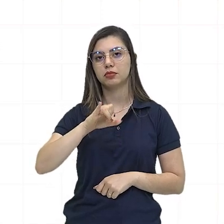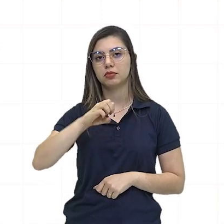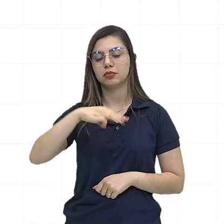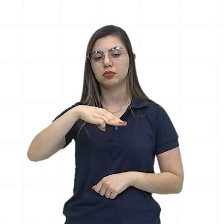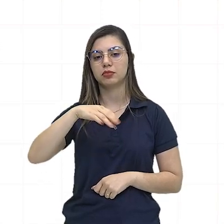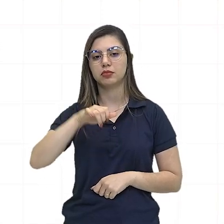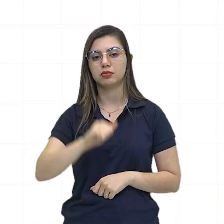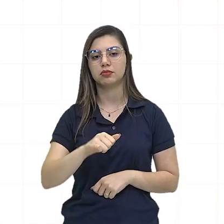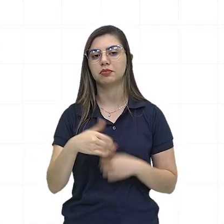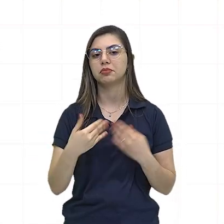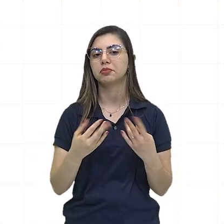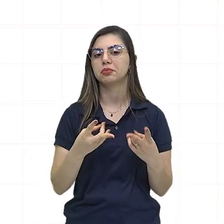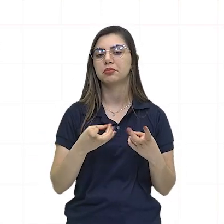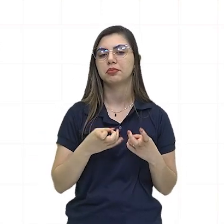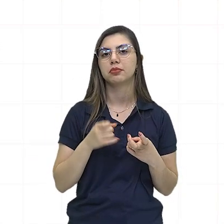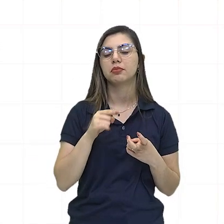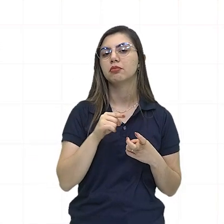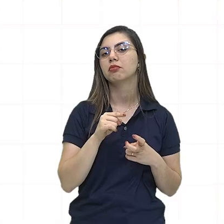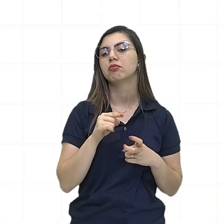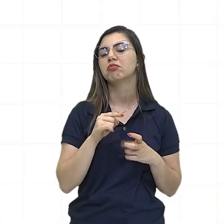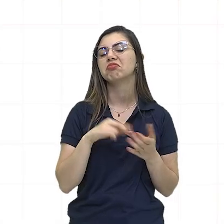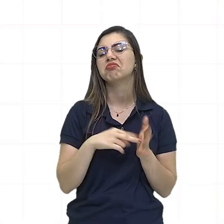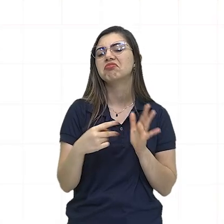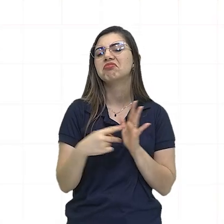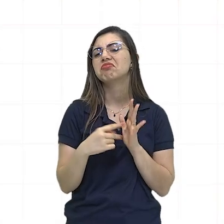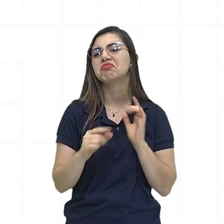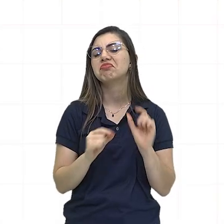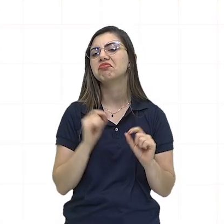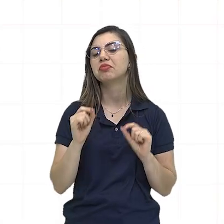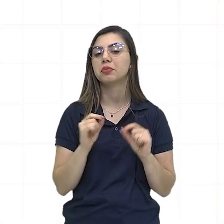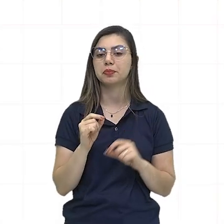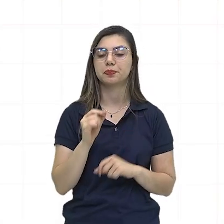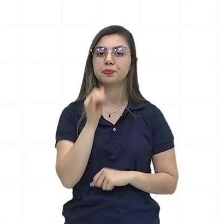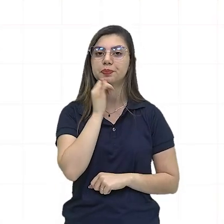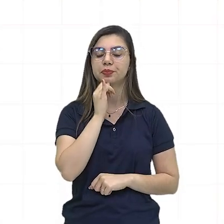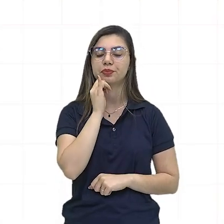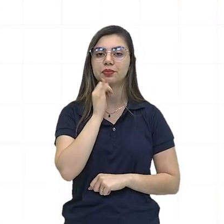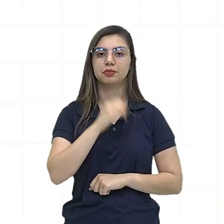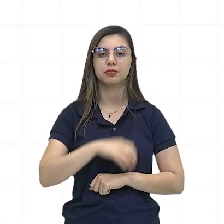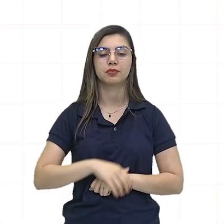é aquela prática, né, em que o agricultor ele vai